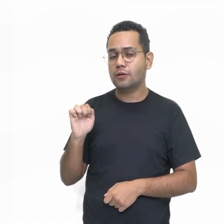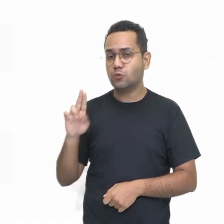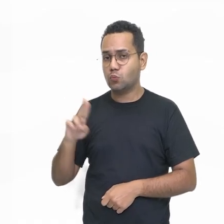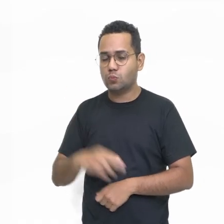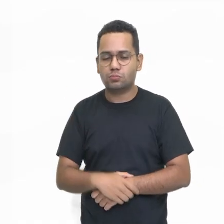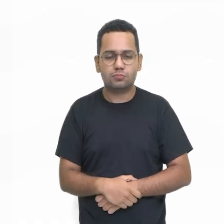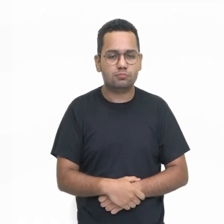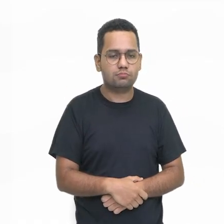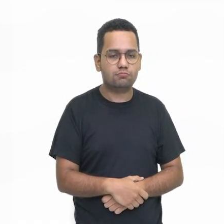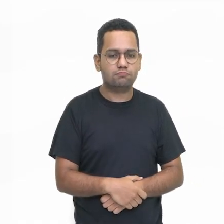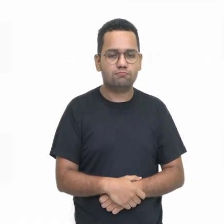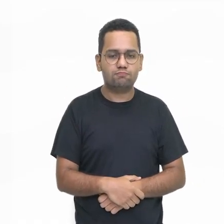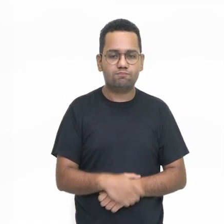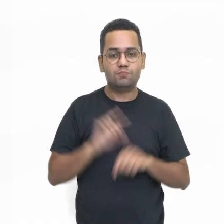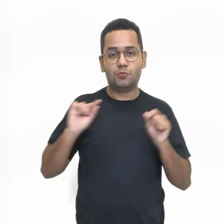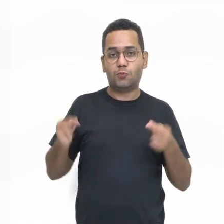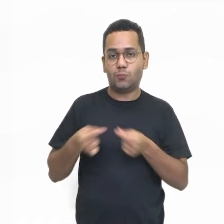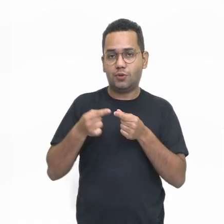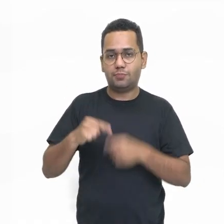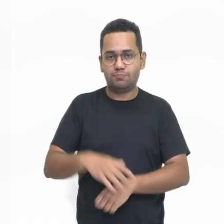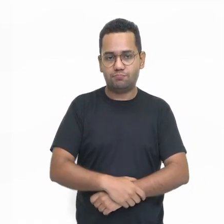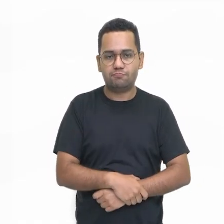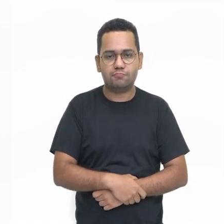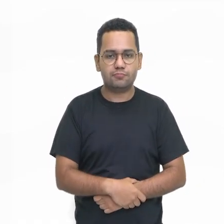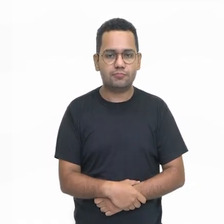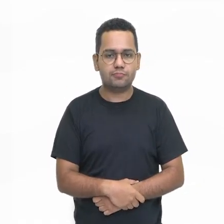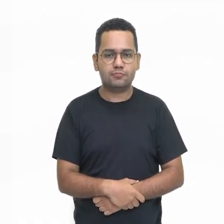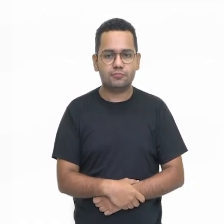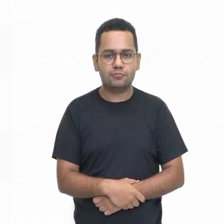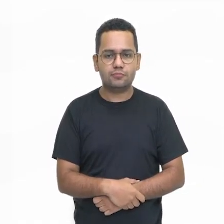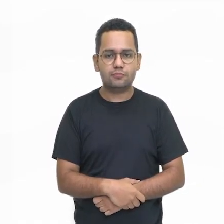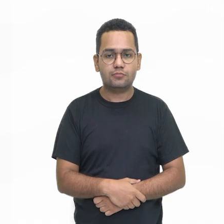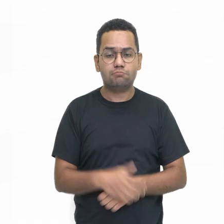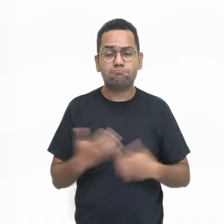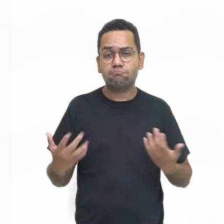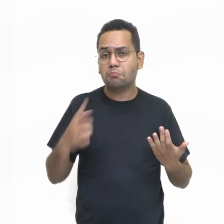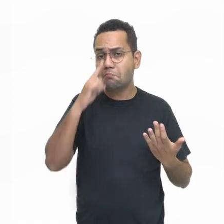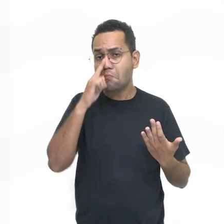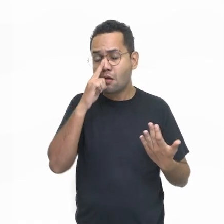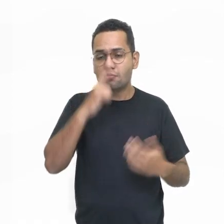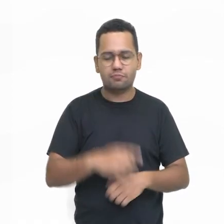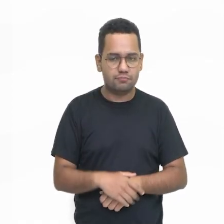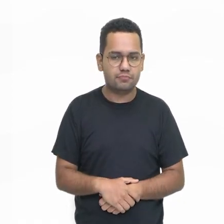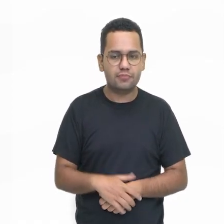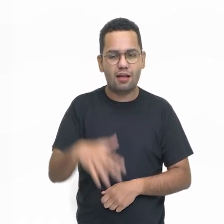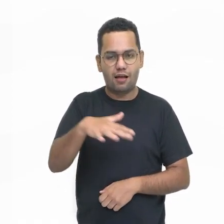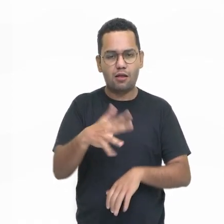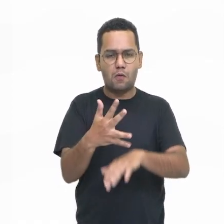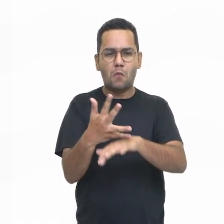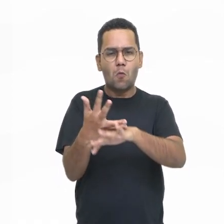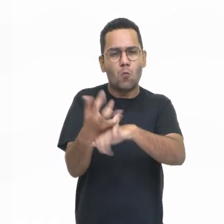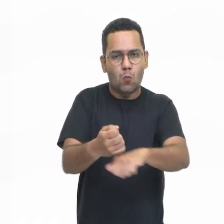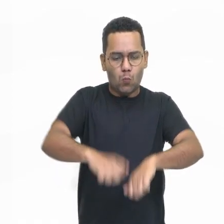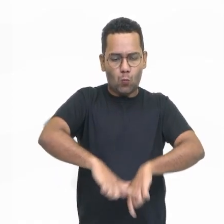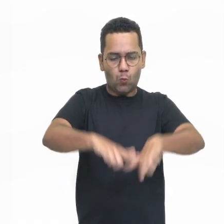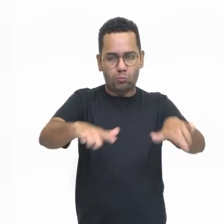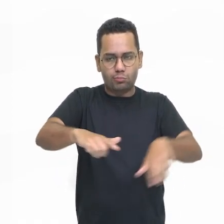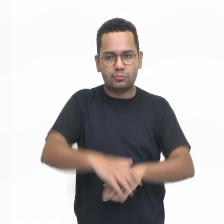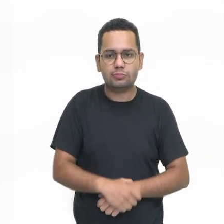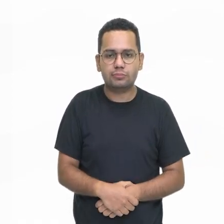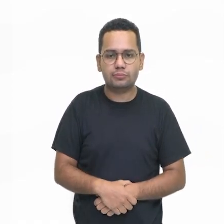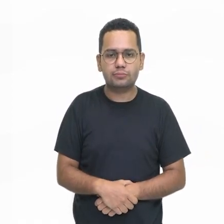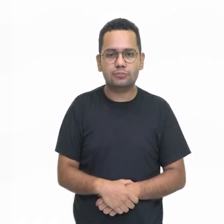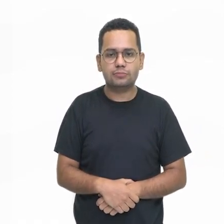representar essa fauna e essa flora. Ameaças ao bioma, né? Temos a desertificação